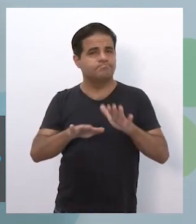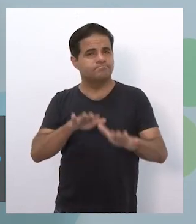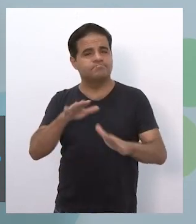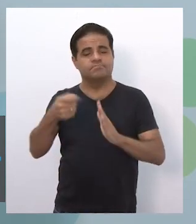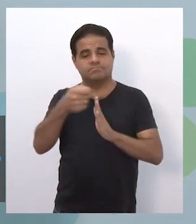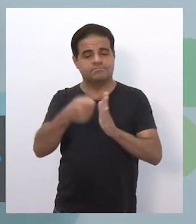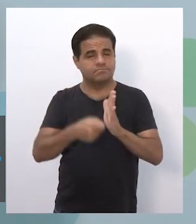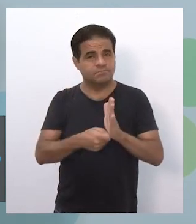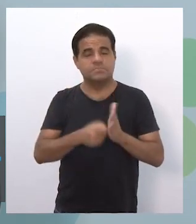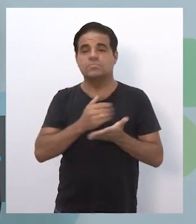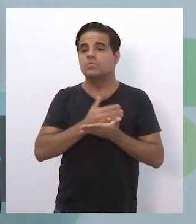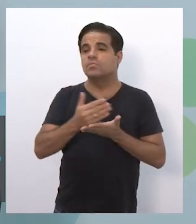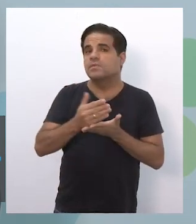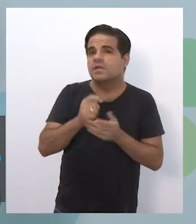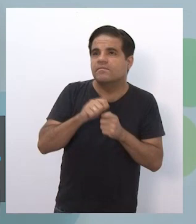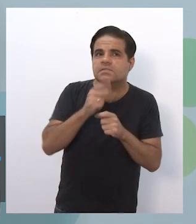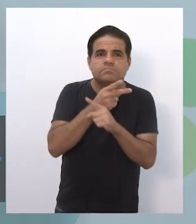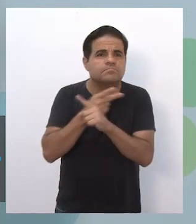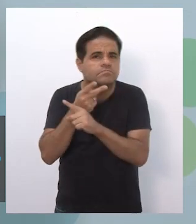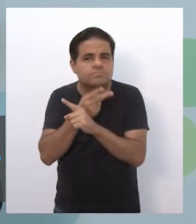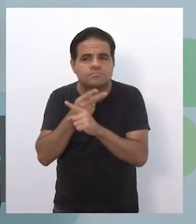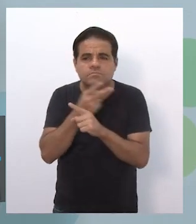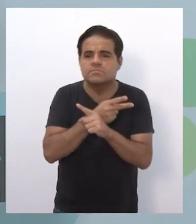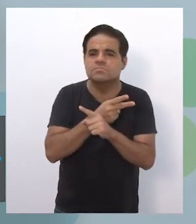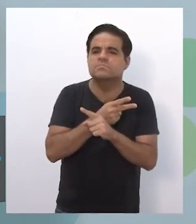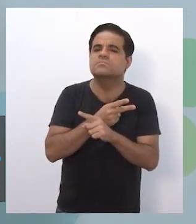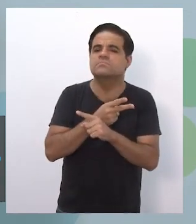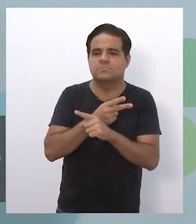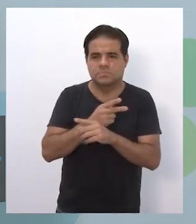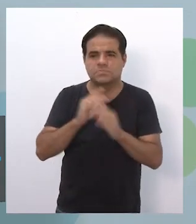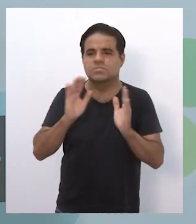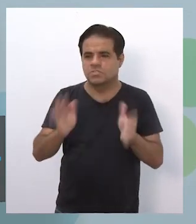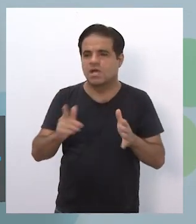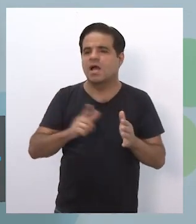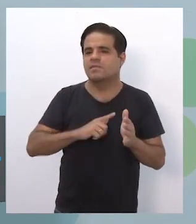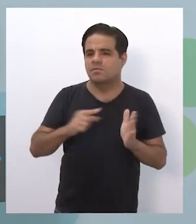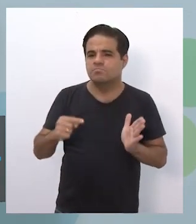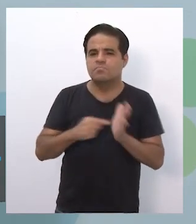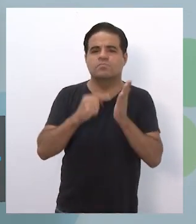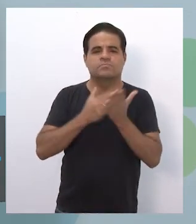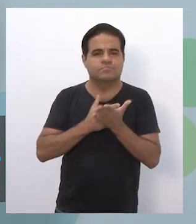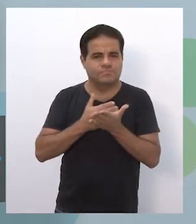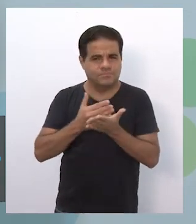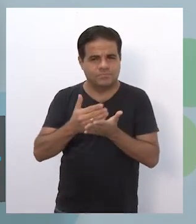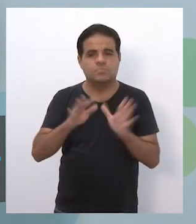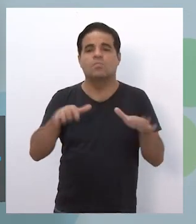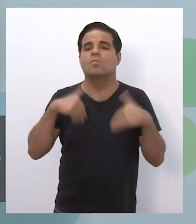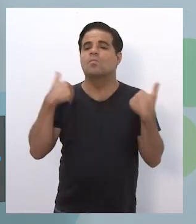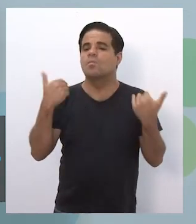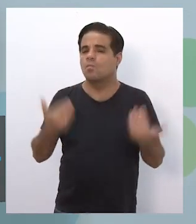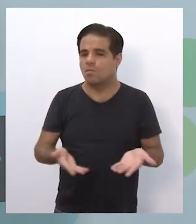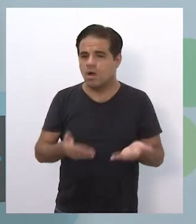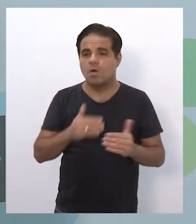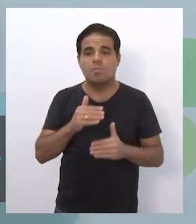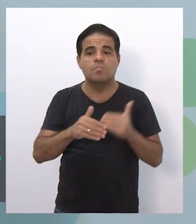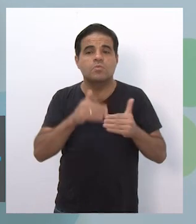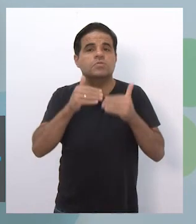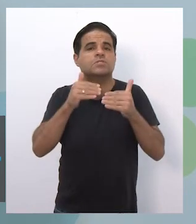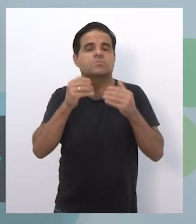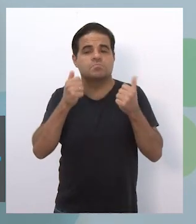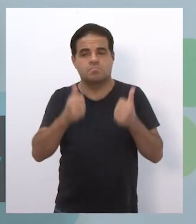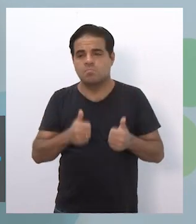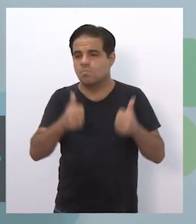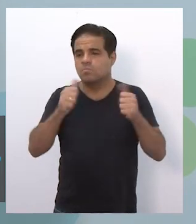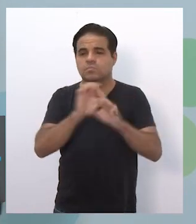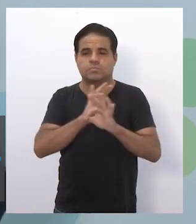aí e começar a fazer sua busca e falar, poxa, já tem um ponto inicial para saber qual processador é bom para mim,